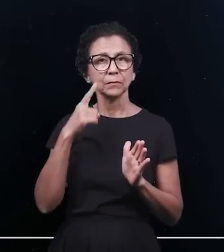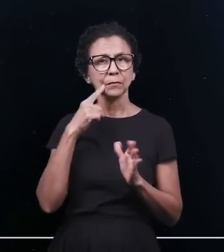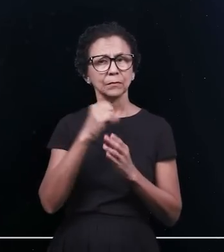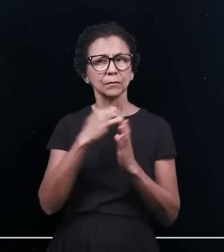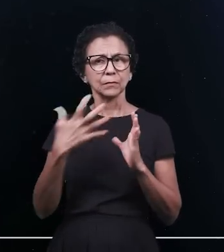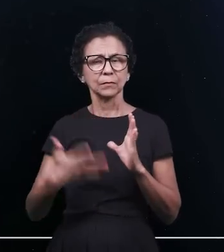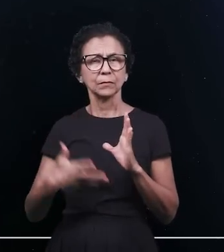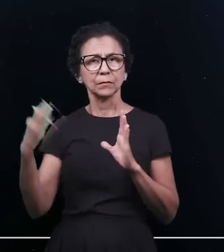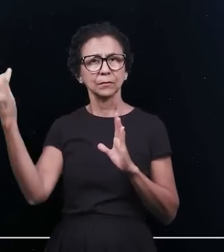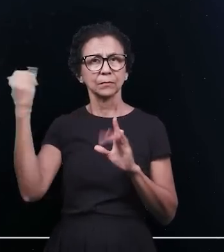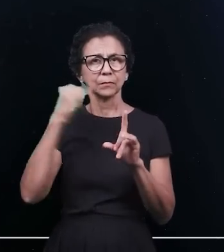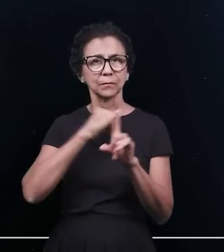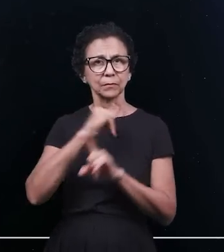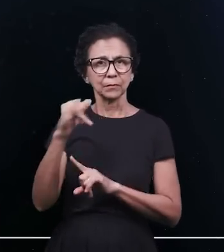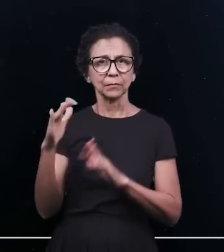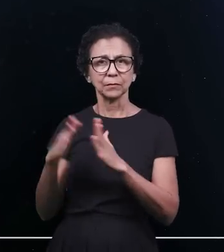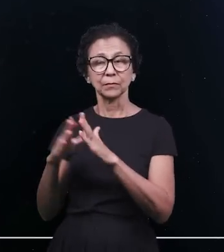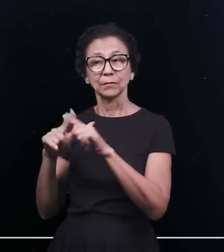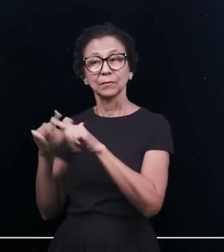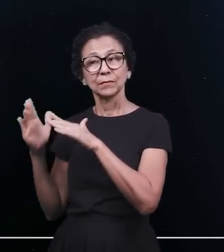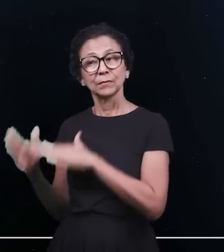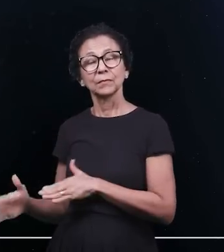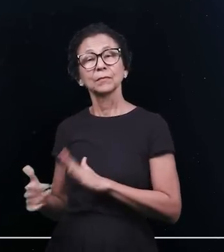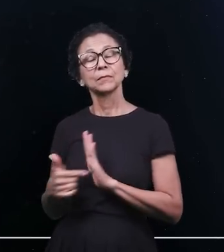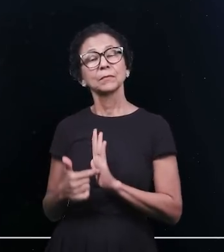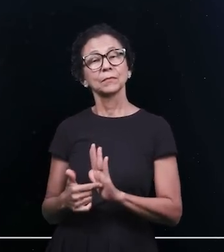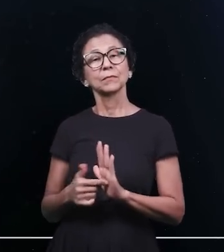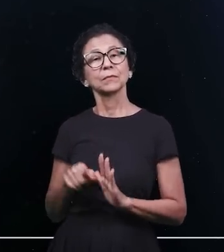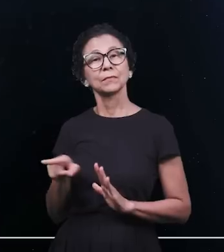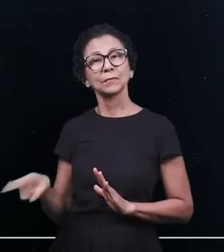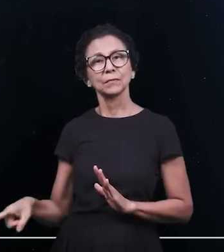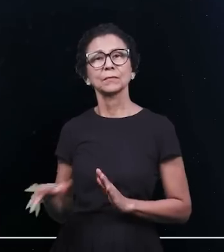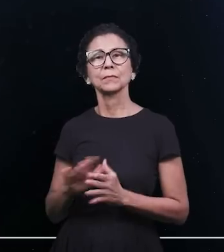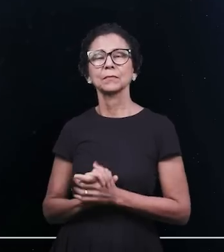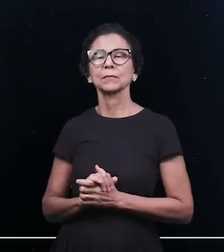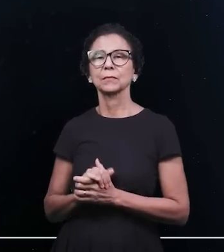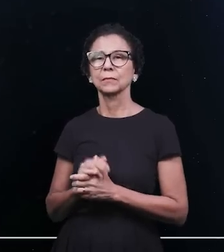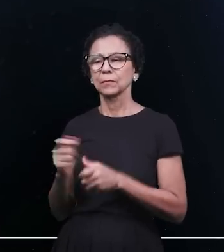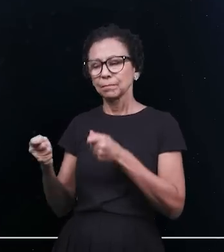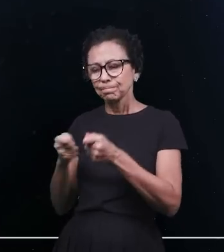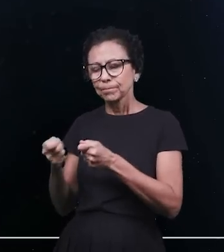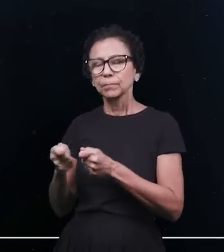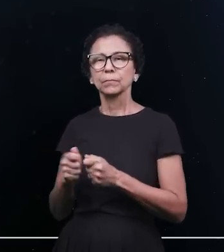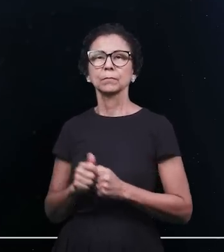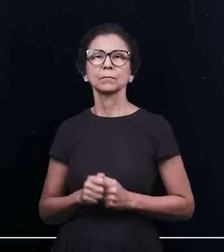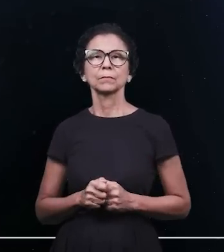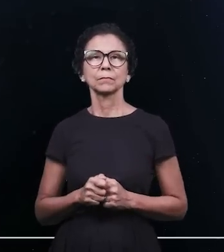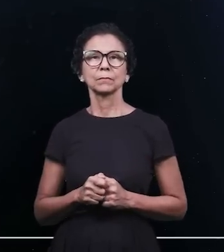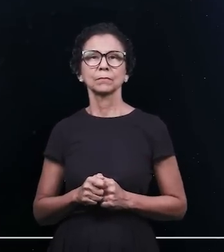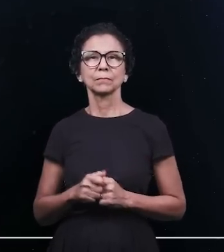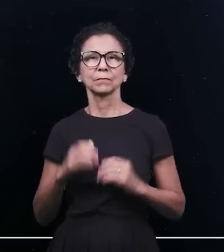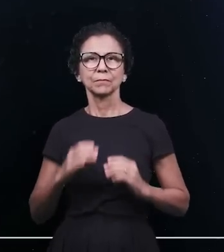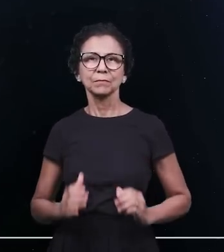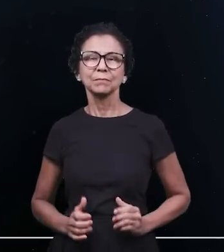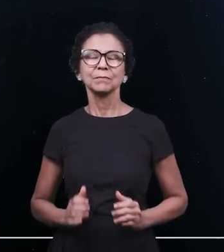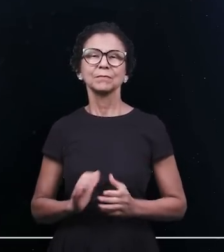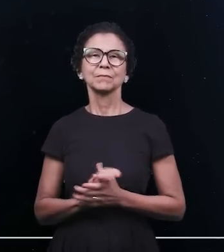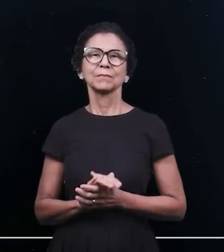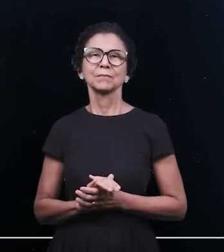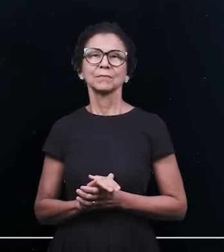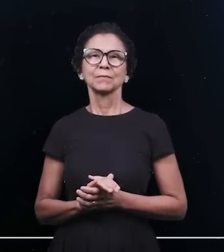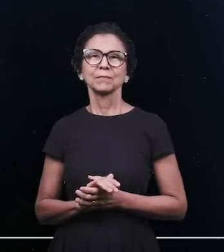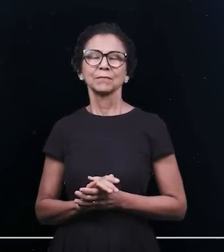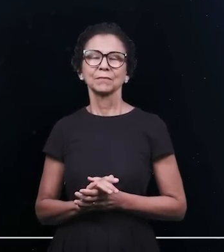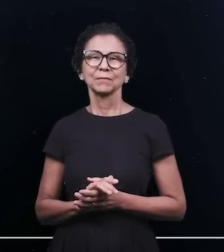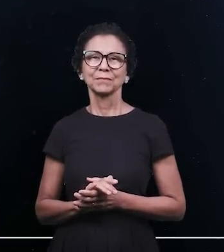características profetizadas a respeito da igreja fiel, mostra uma igreja adestrada, disciplinada e pronta para os embates